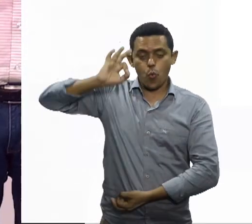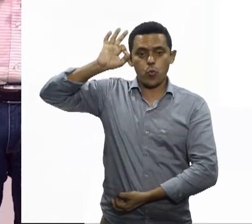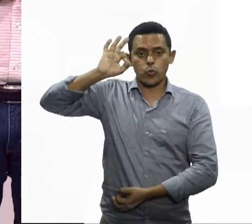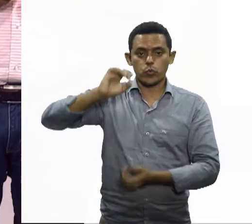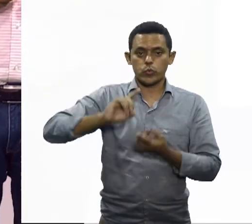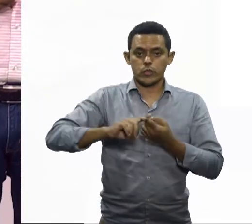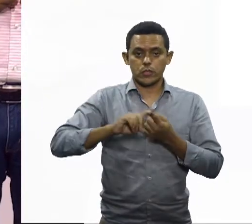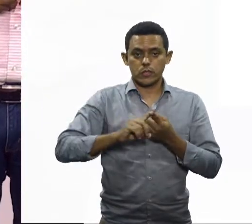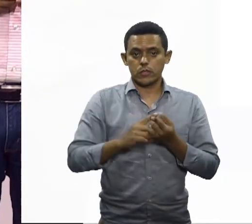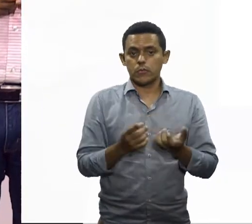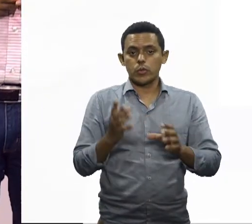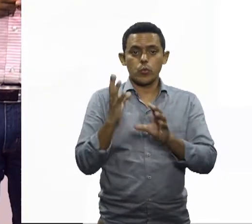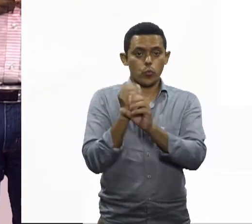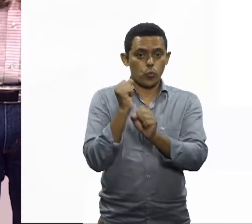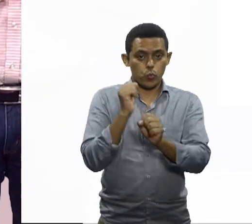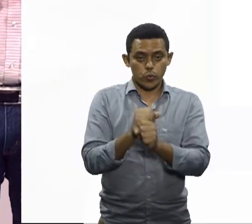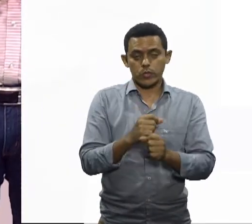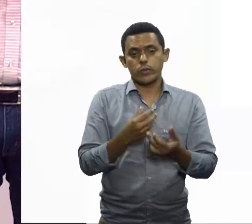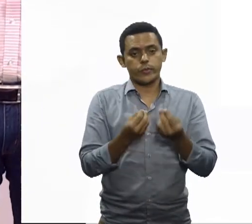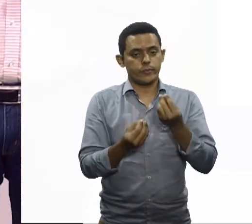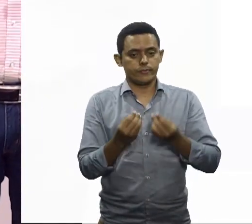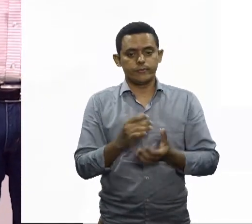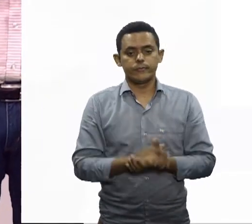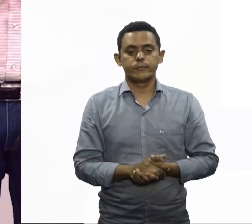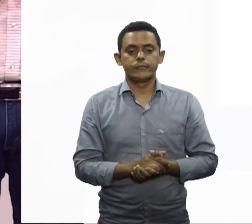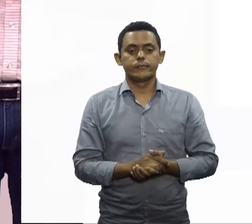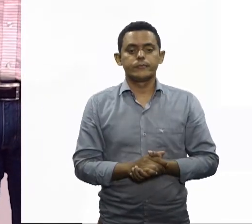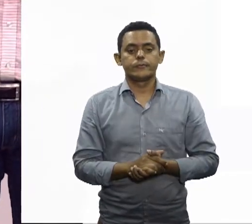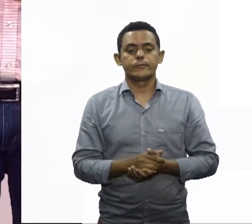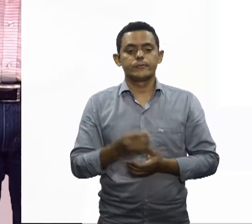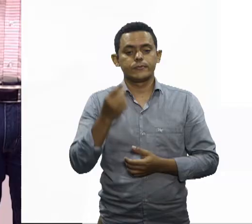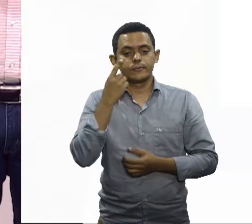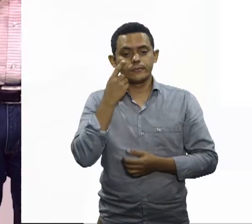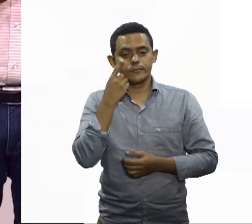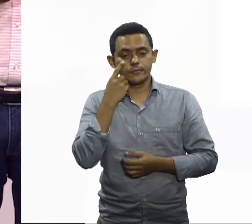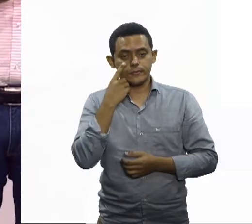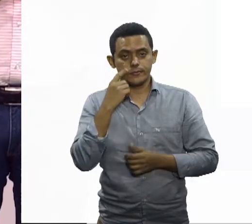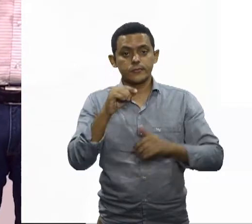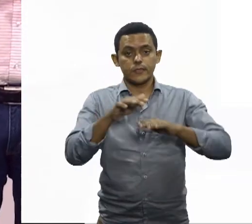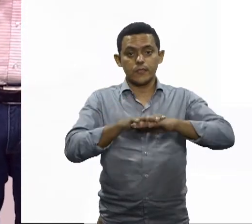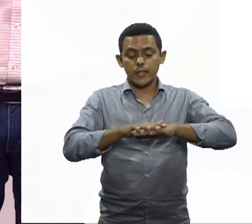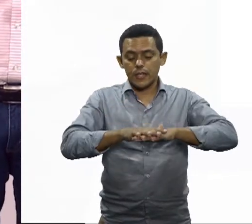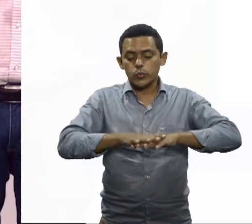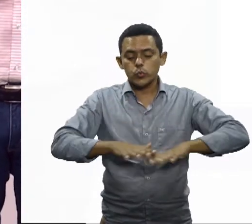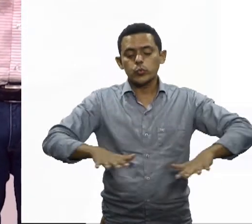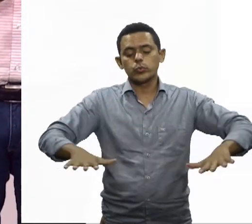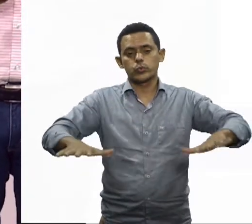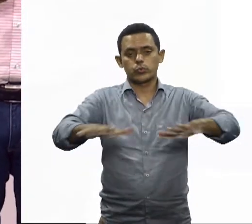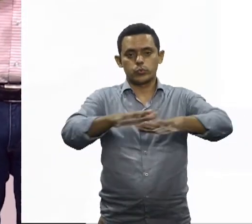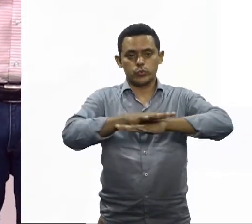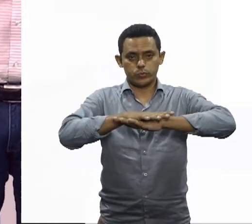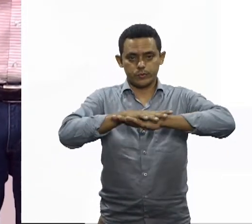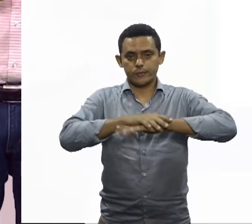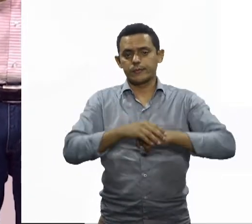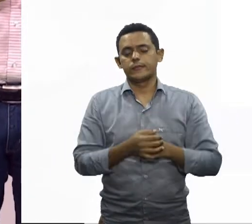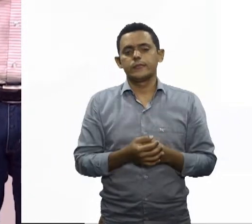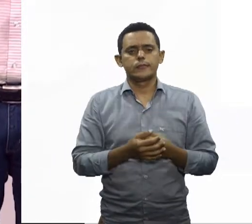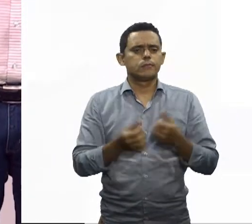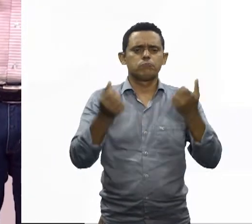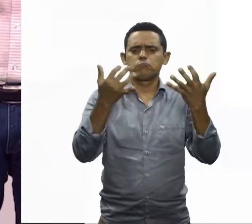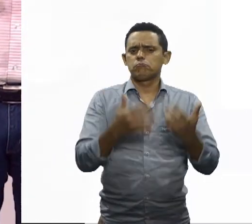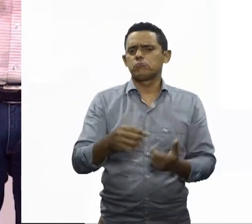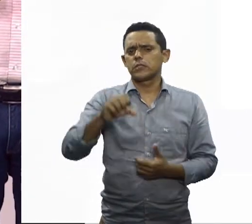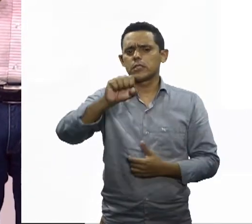mais. Então, continuando aí mais na frente. Agora, vamos ver as unidades de medida de superfície. Quando eu faço superfície, eu estou falando